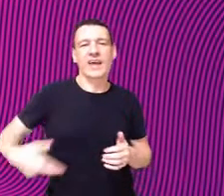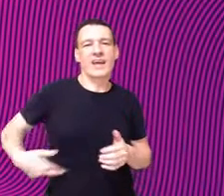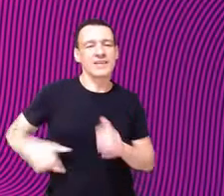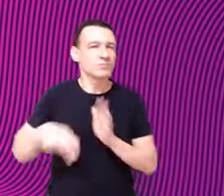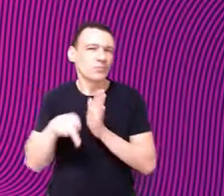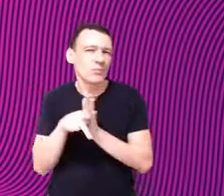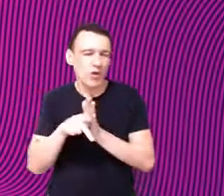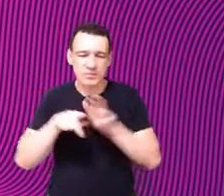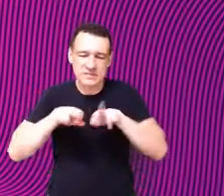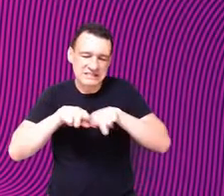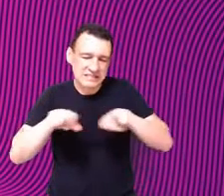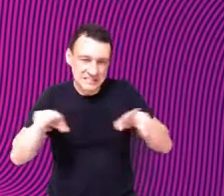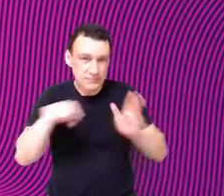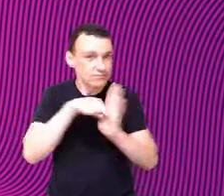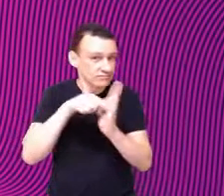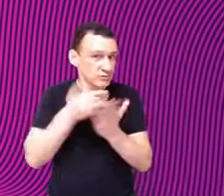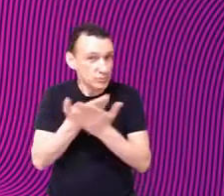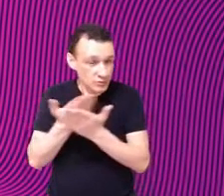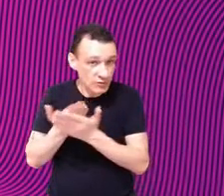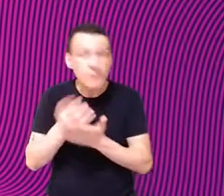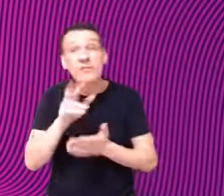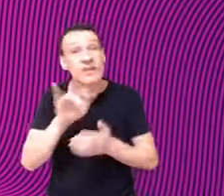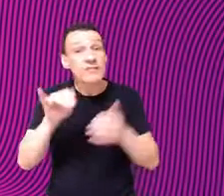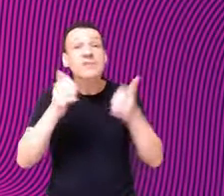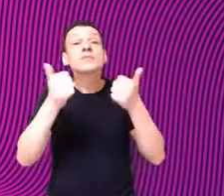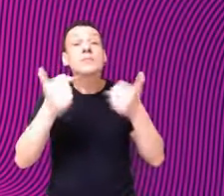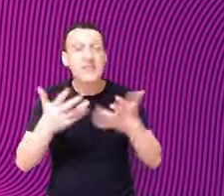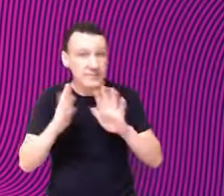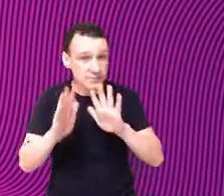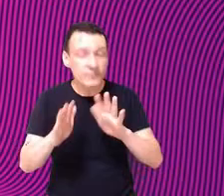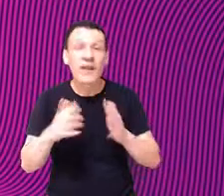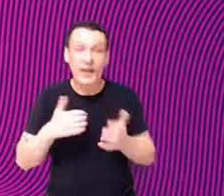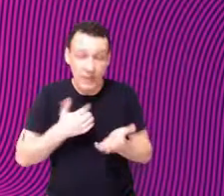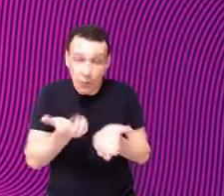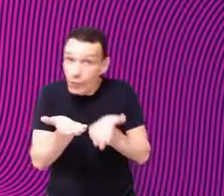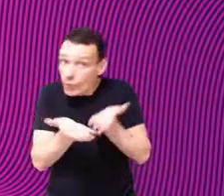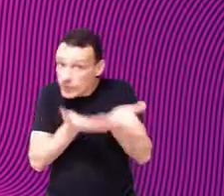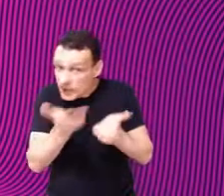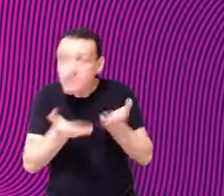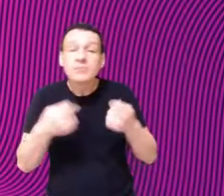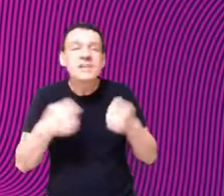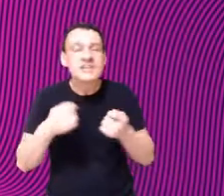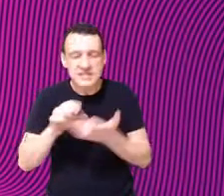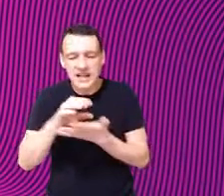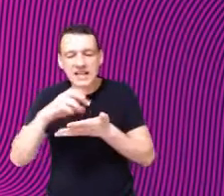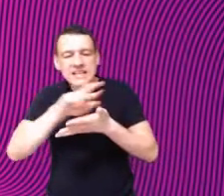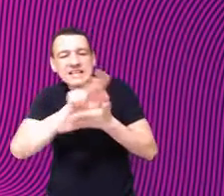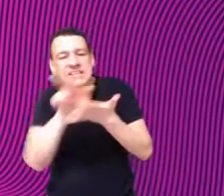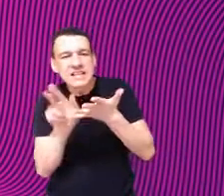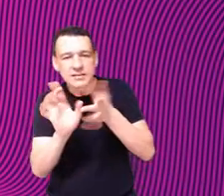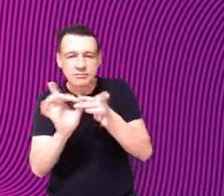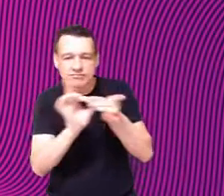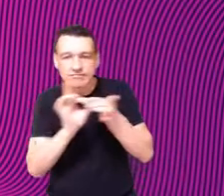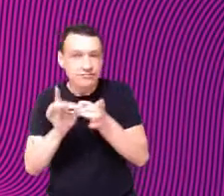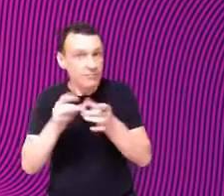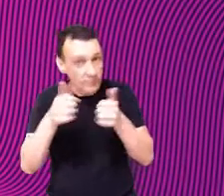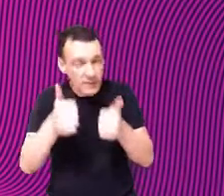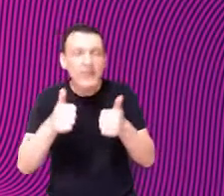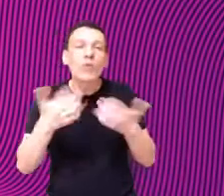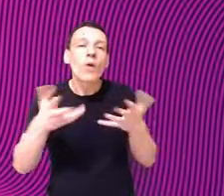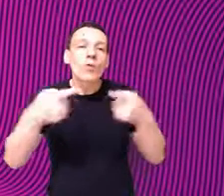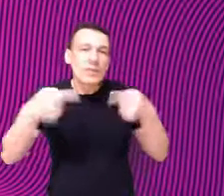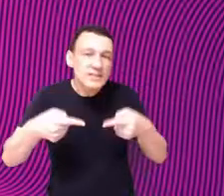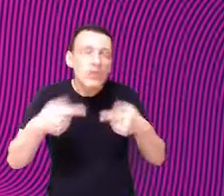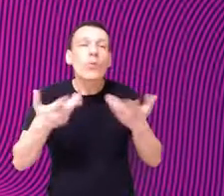conosco a importância do cuidado integrado na doença renal crônica, quais os nossos desafios e propostas. Seja